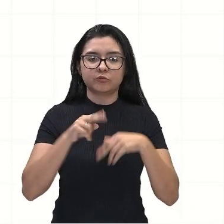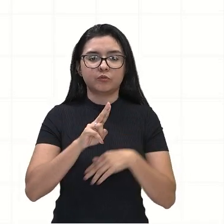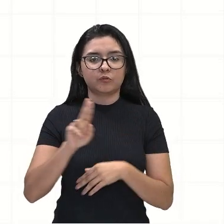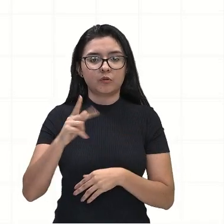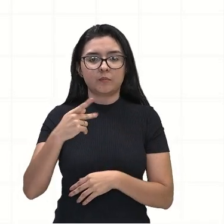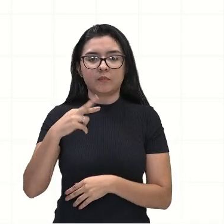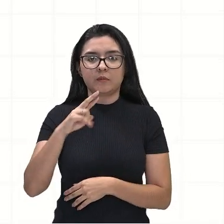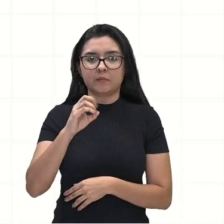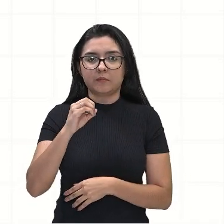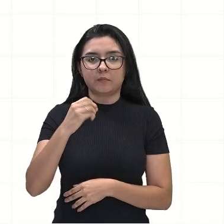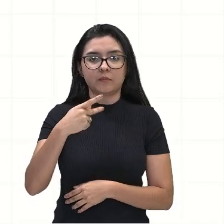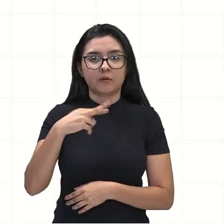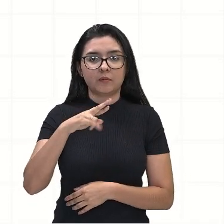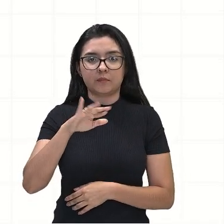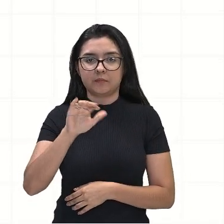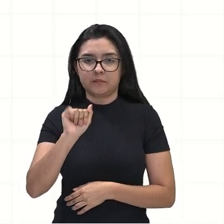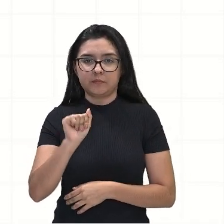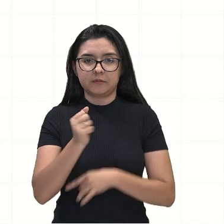é uma fração